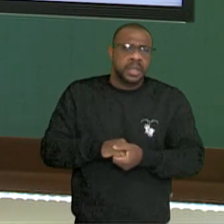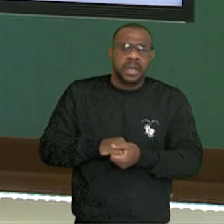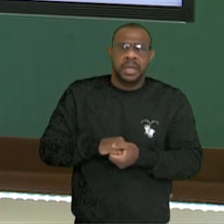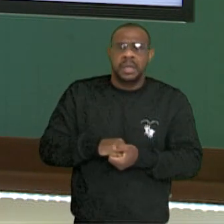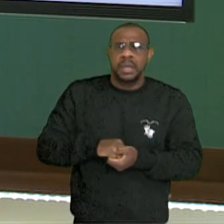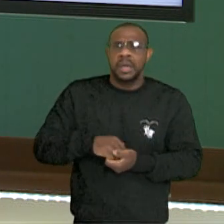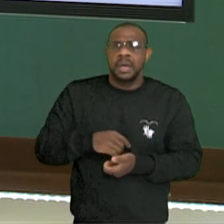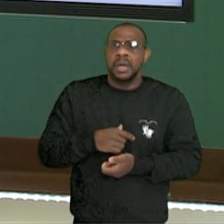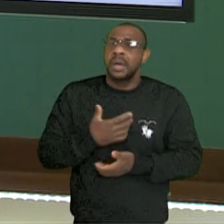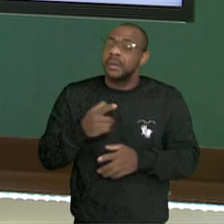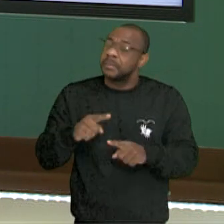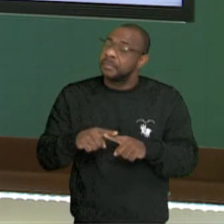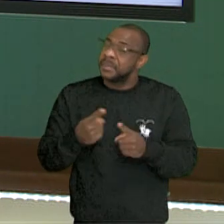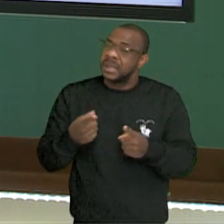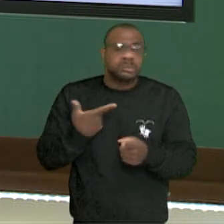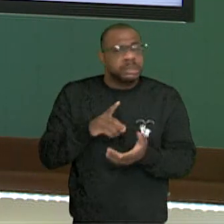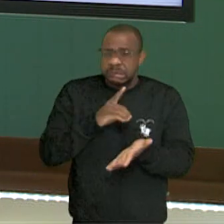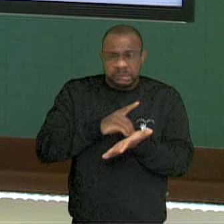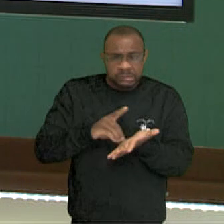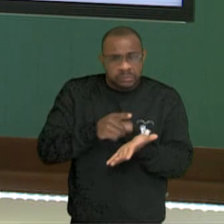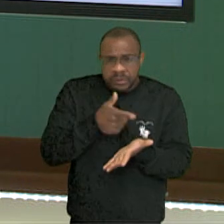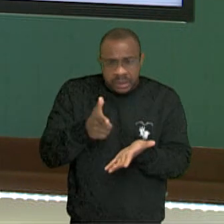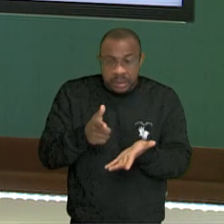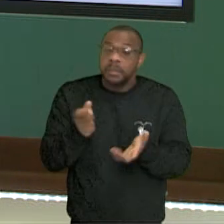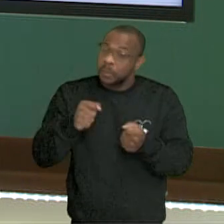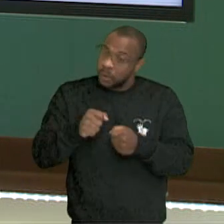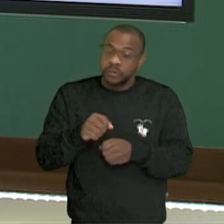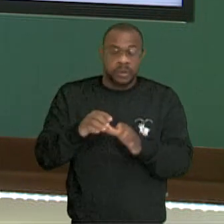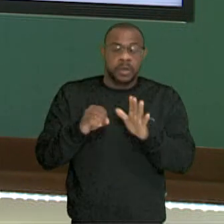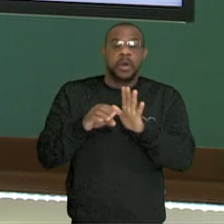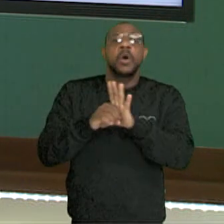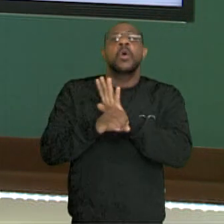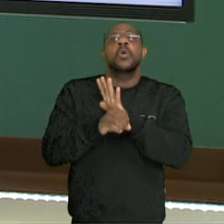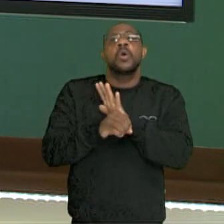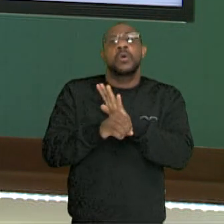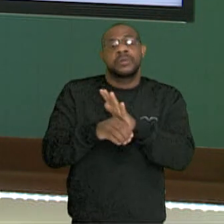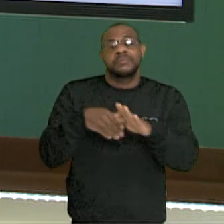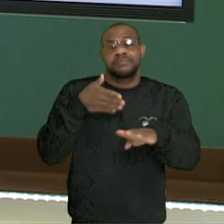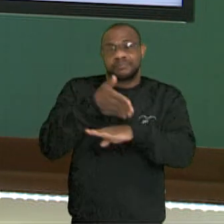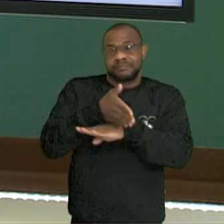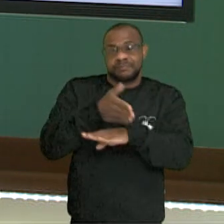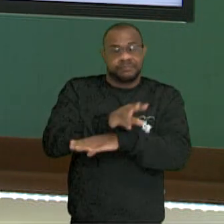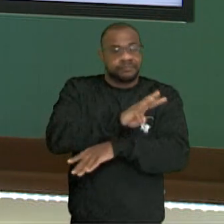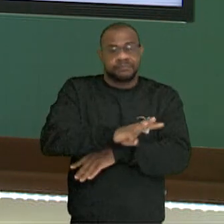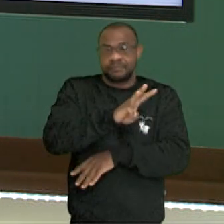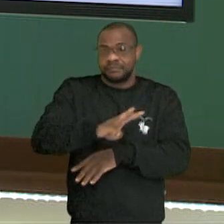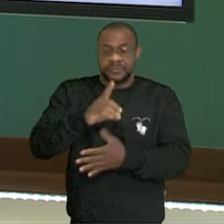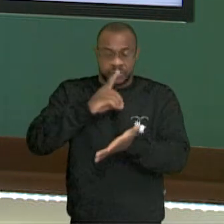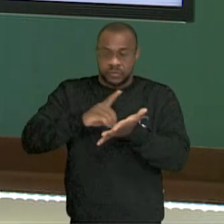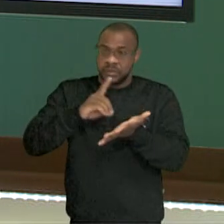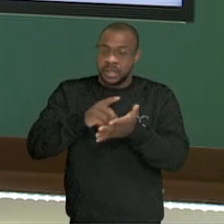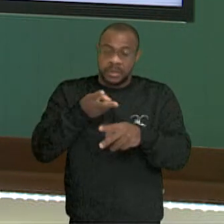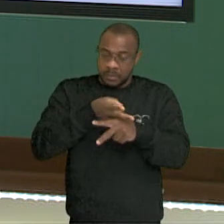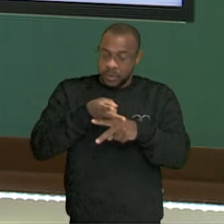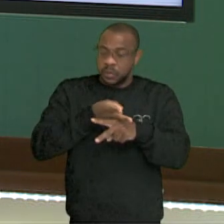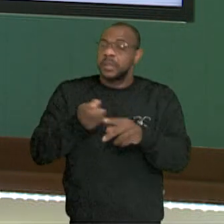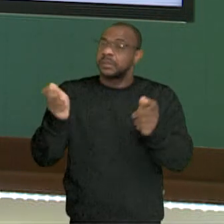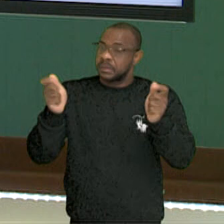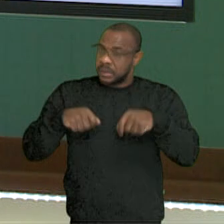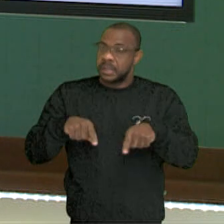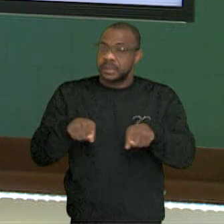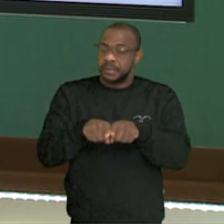escola. Mas você pode ter acesso a dicionários online. Então, caso você tenha o